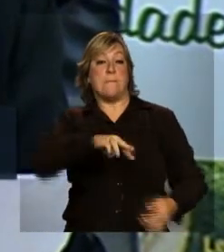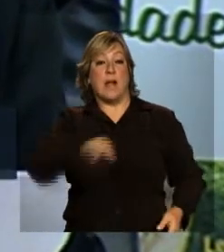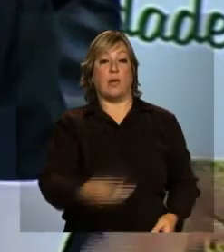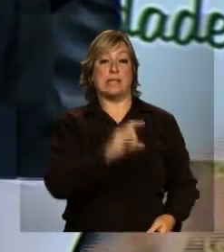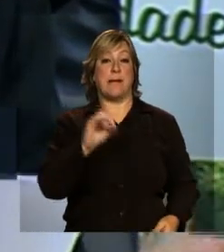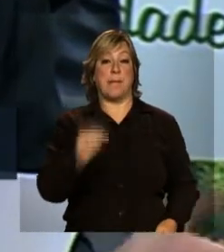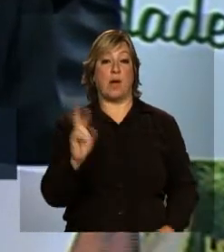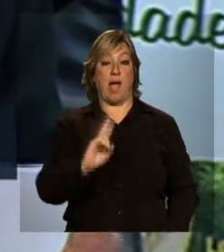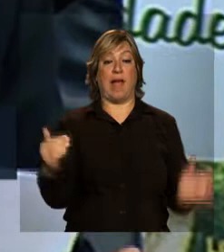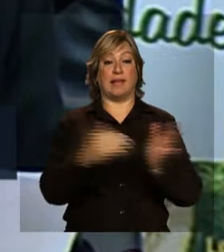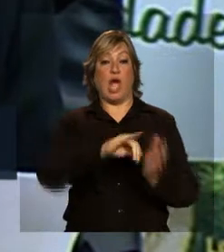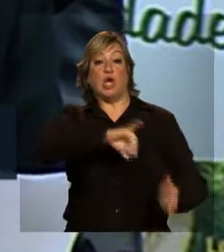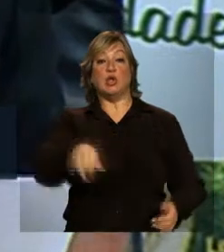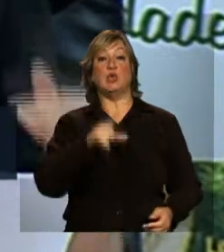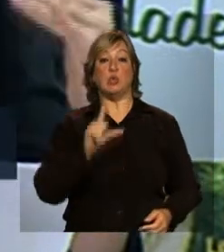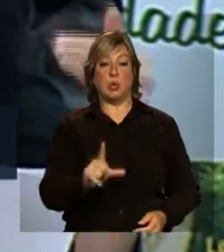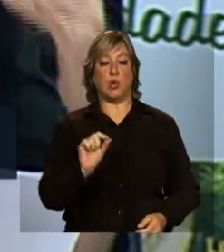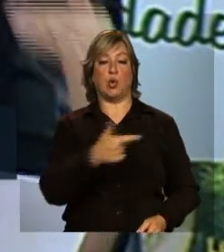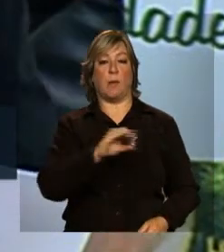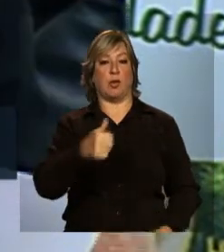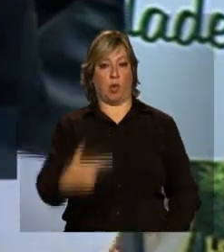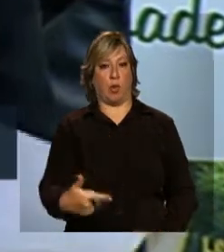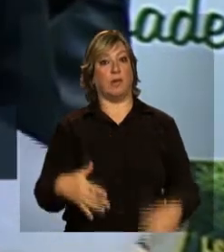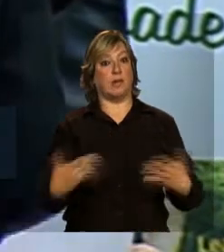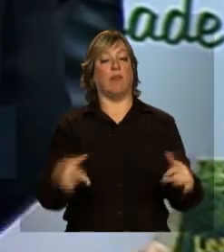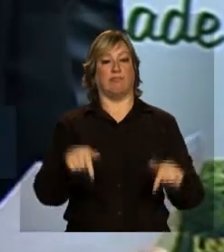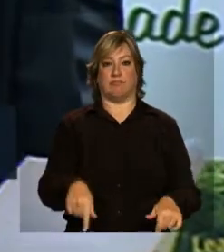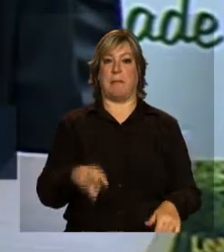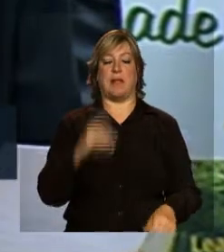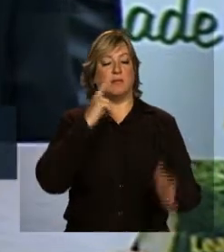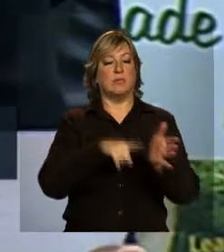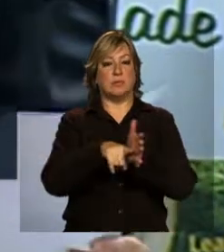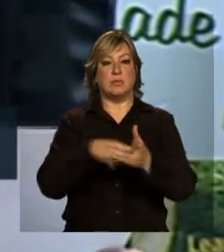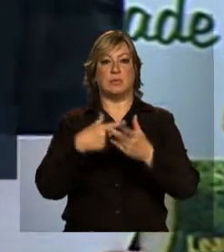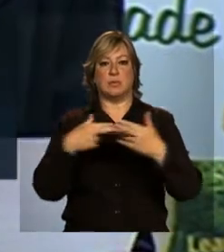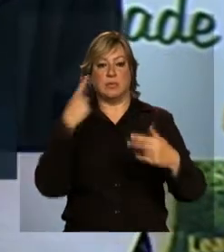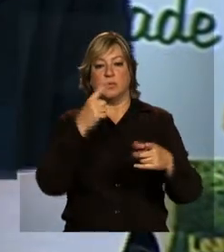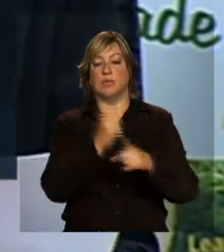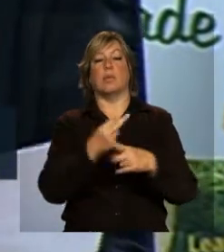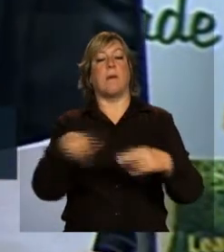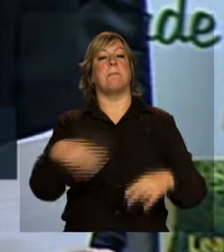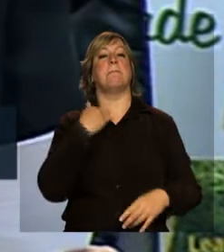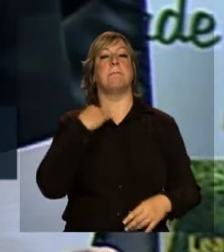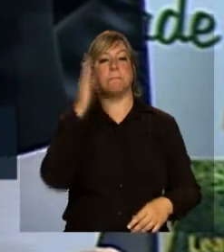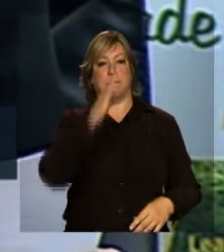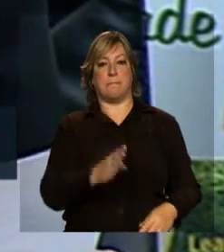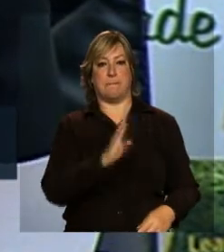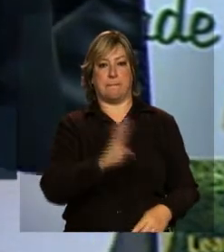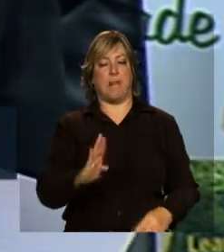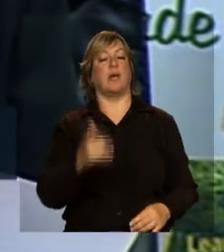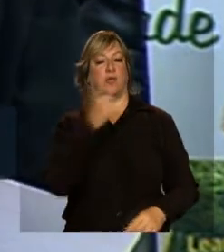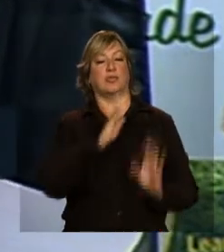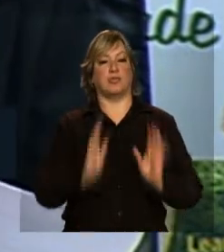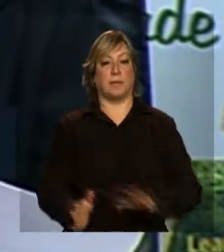R$4.100.000 até julho de 2012, que é o marco, então, de pesquisa e diagnóstico pelo Banco do Brasil. Isto